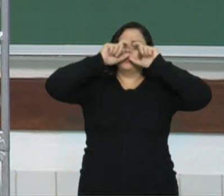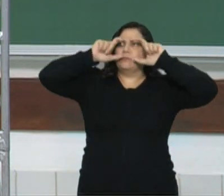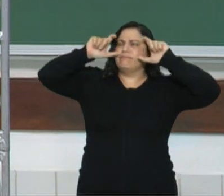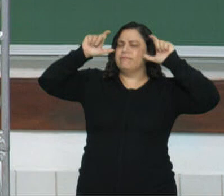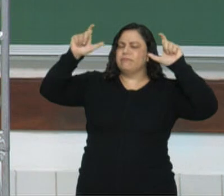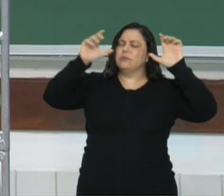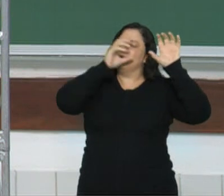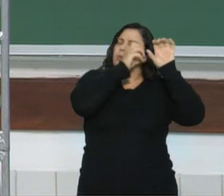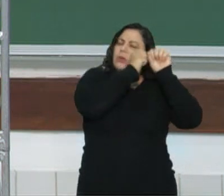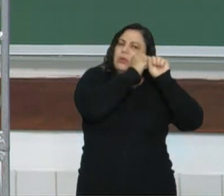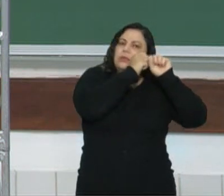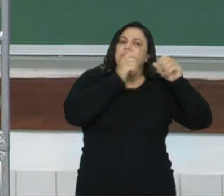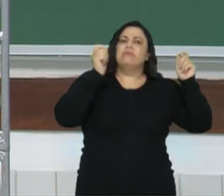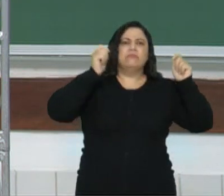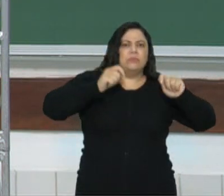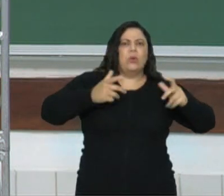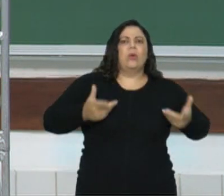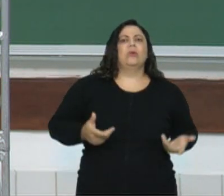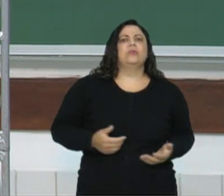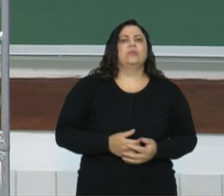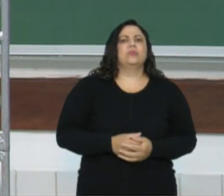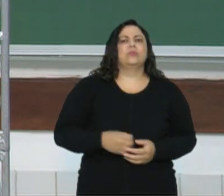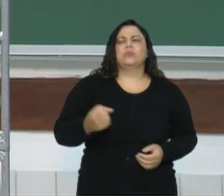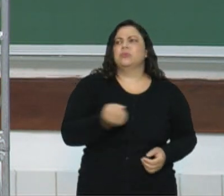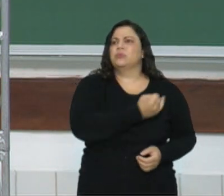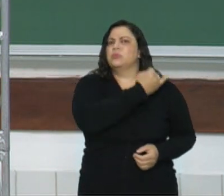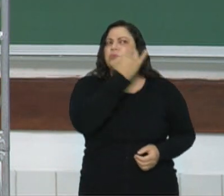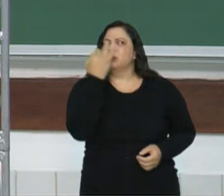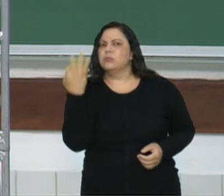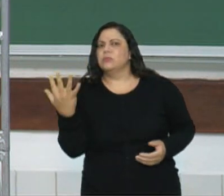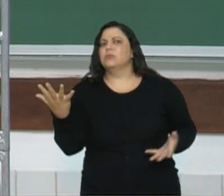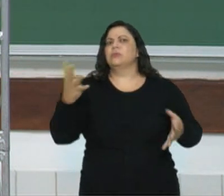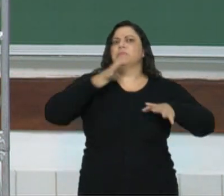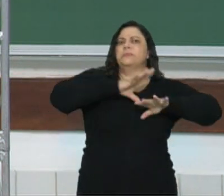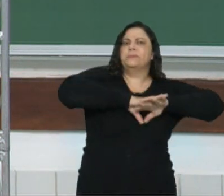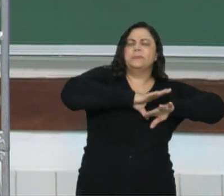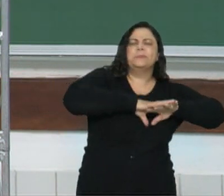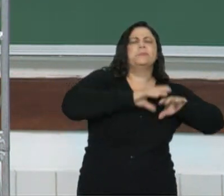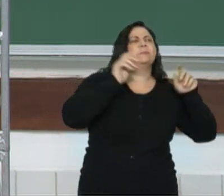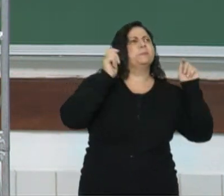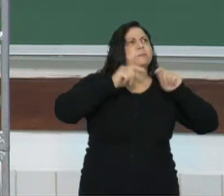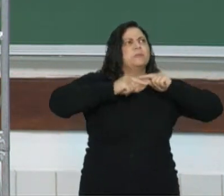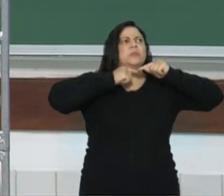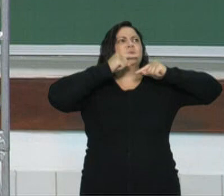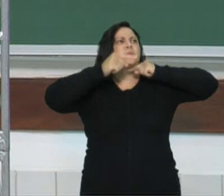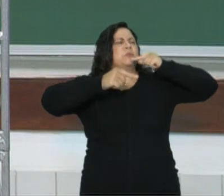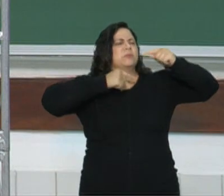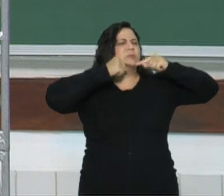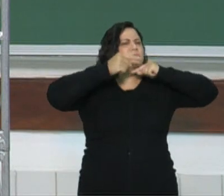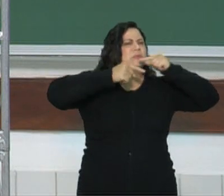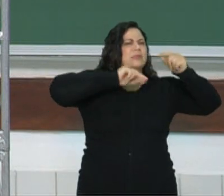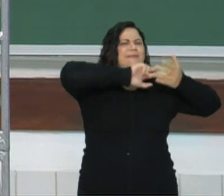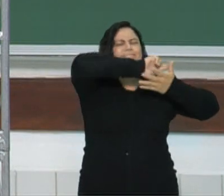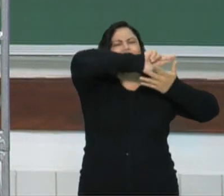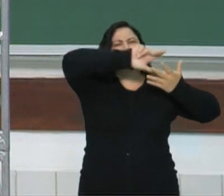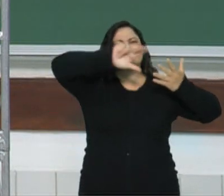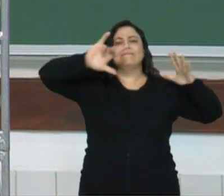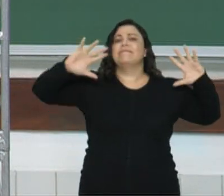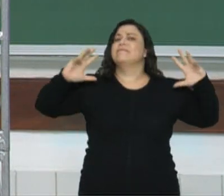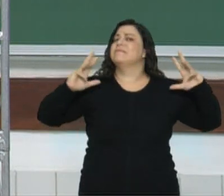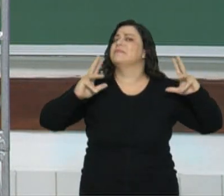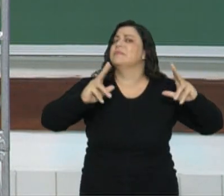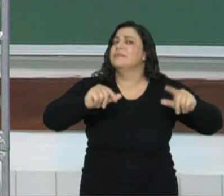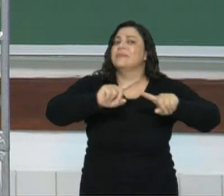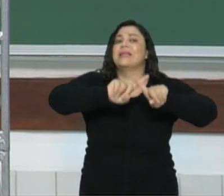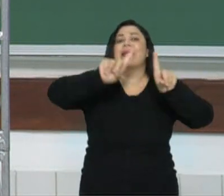dormindo. Eu posso duvidar dos números. Eu posso duvidar de um monte de coisa.